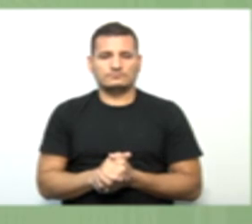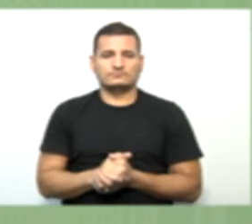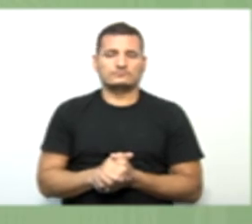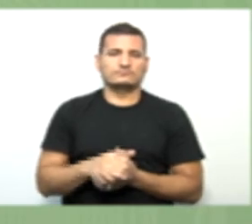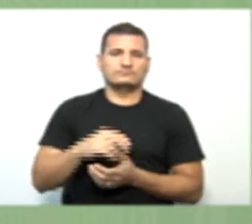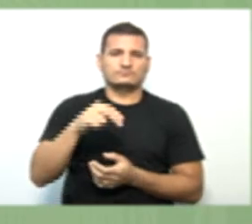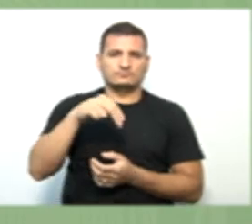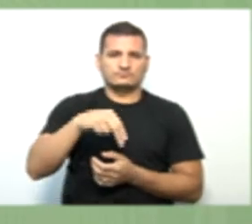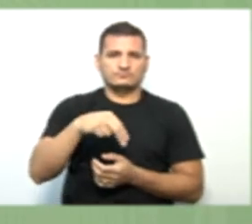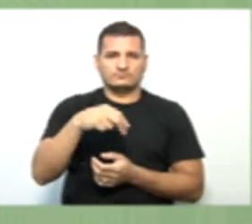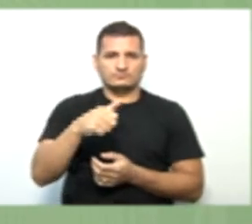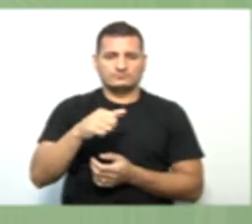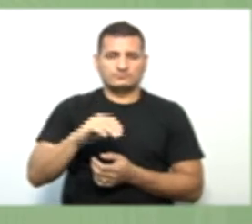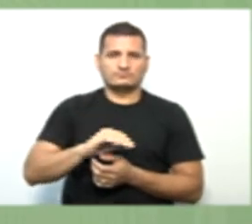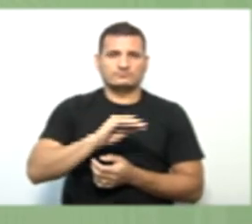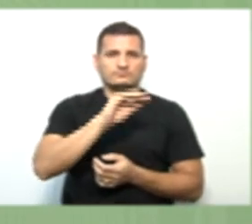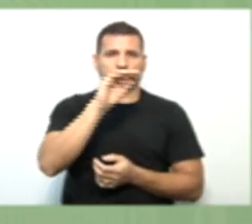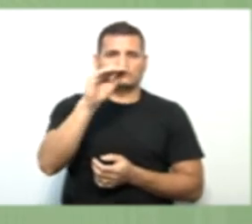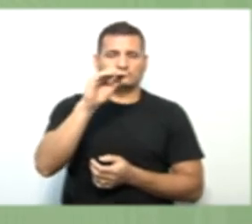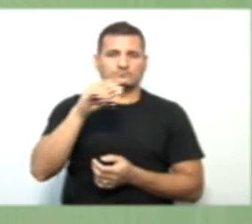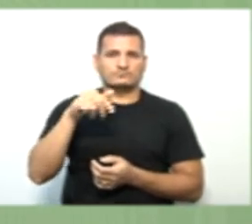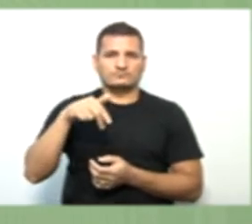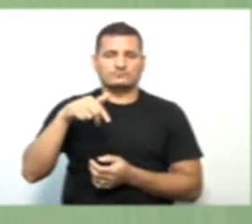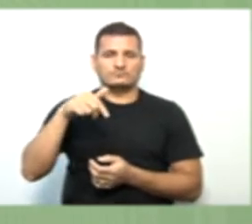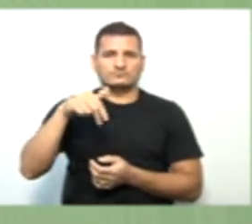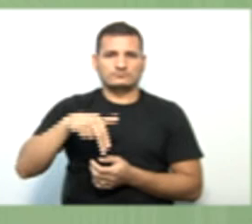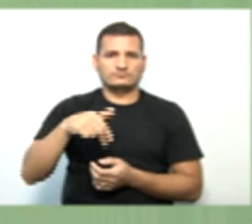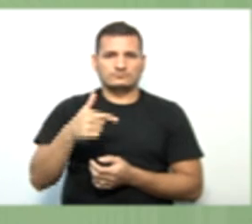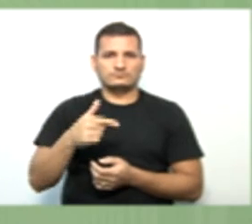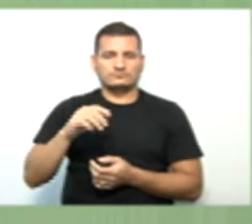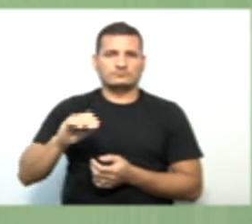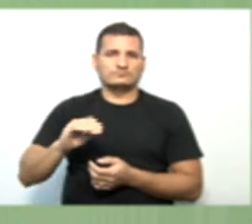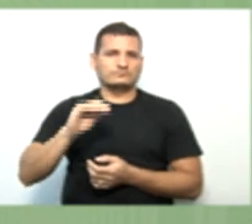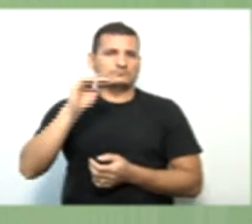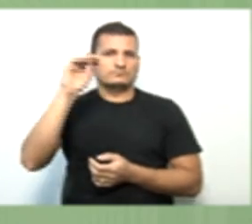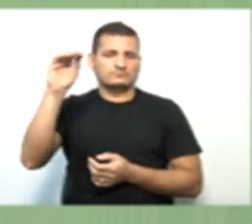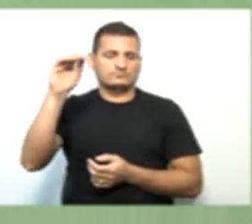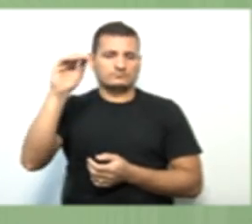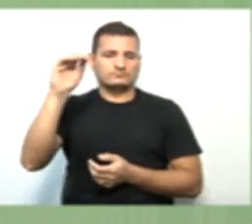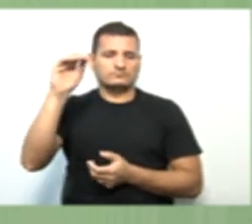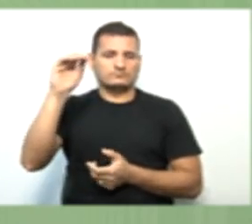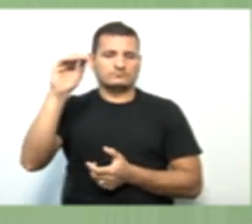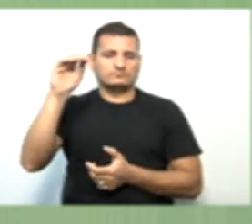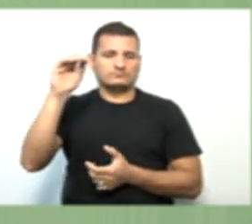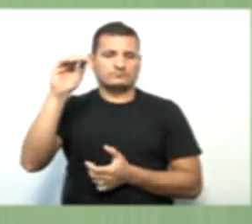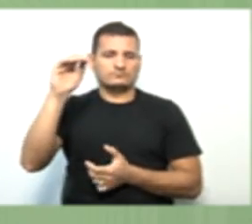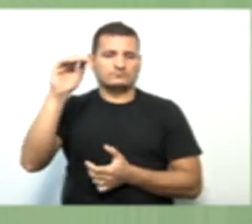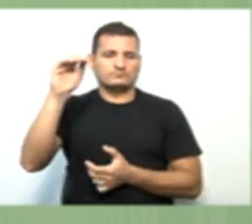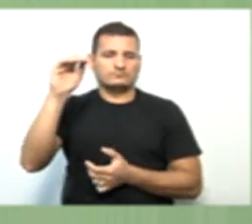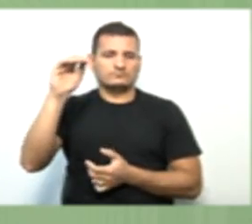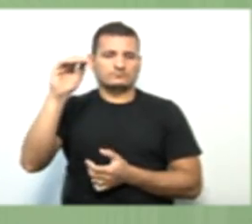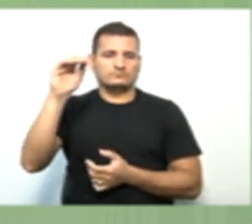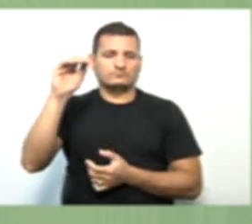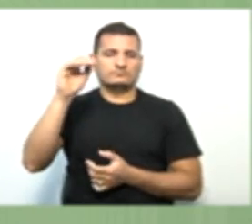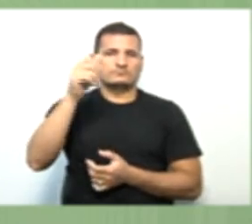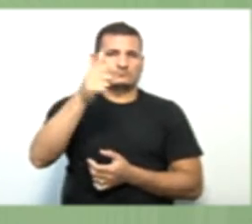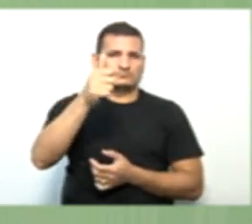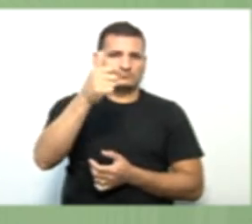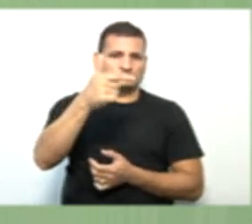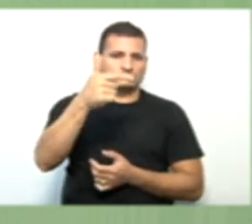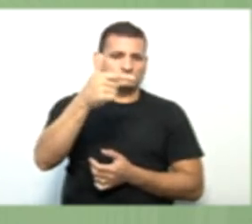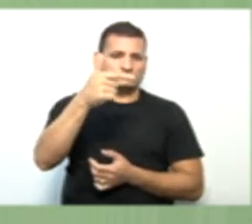para num1 e o que está em N2 é copiado para num2. Então, agora, num1 passa a ter o valor